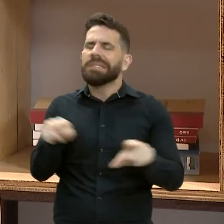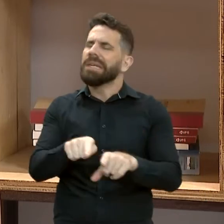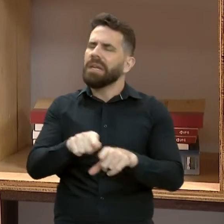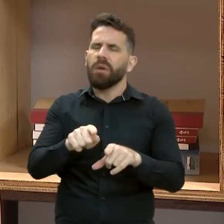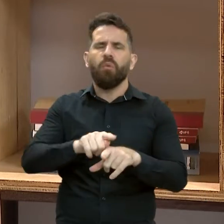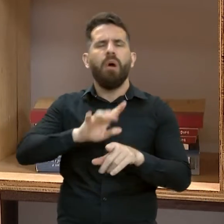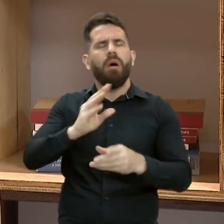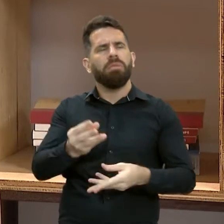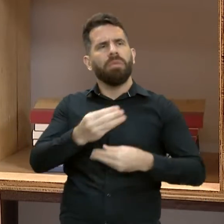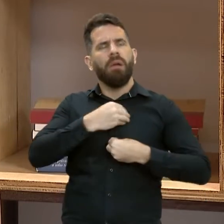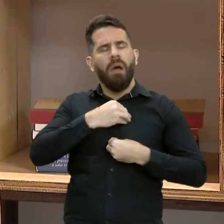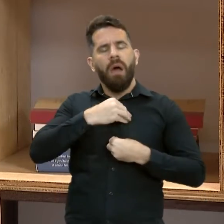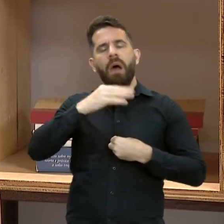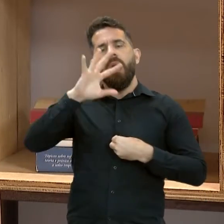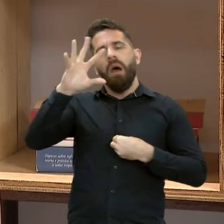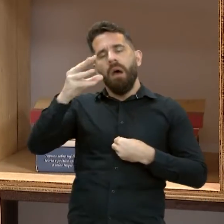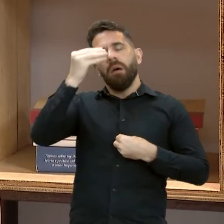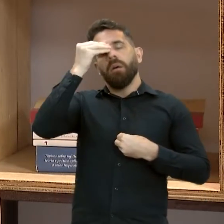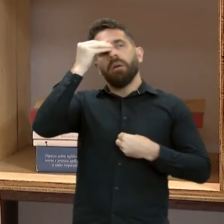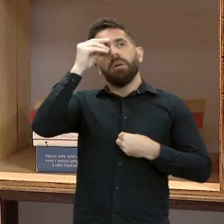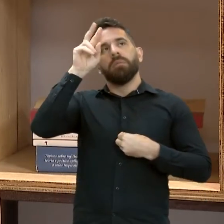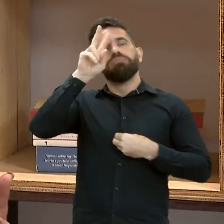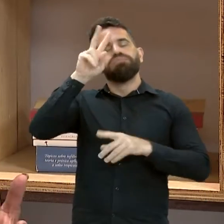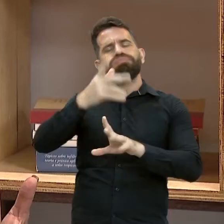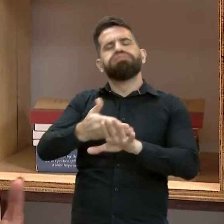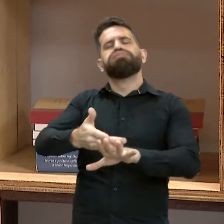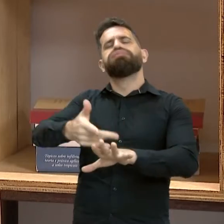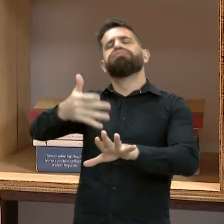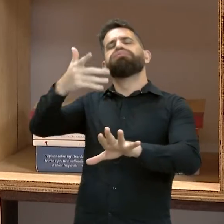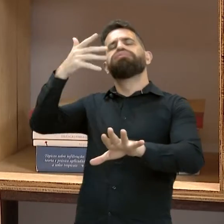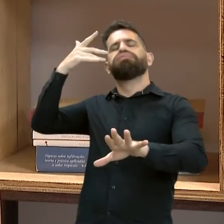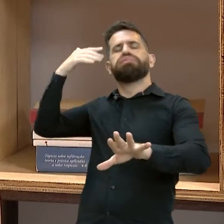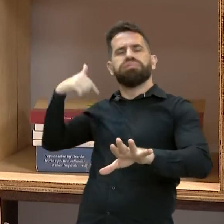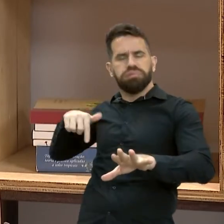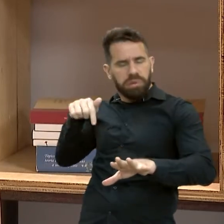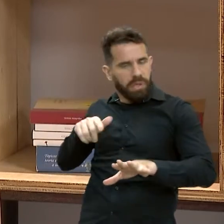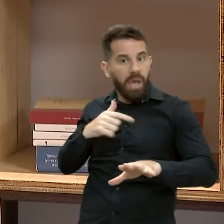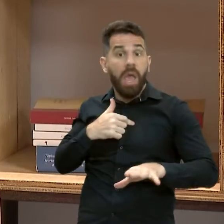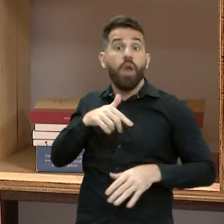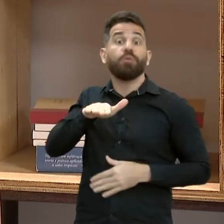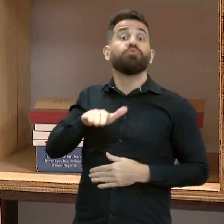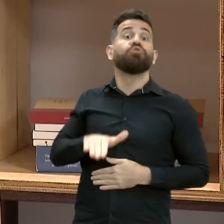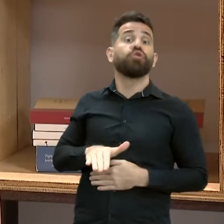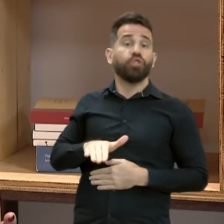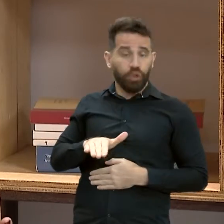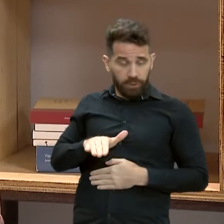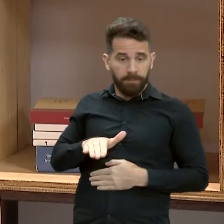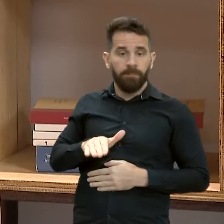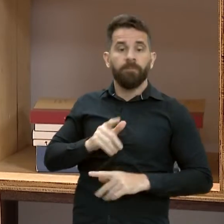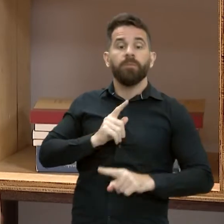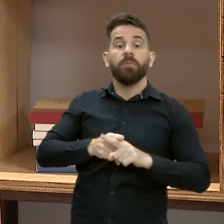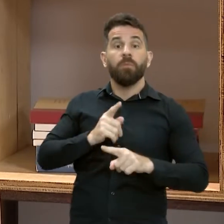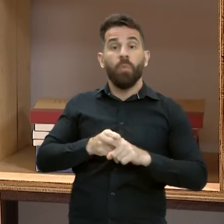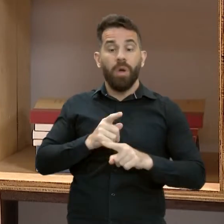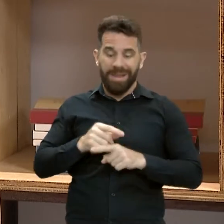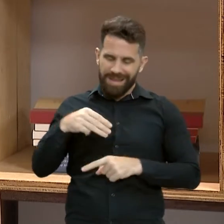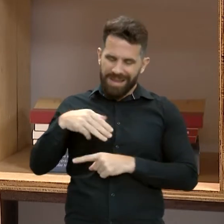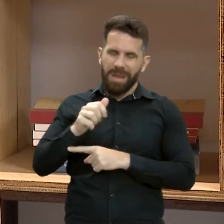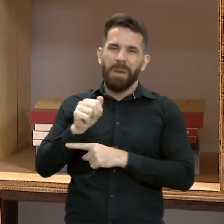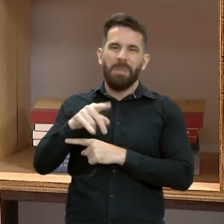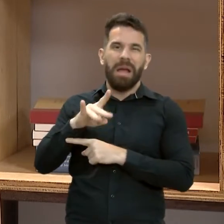infância. Porque ela veste o mandrião, é um tipo de vestido, uma roupa de batizado, mas era uma